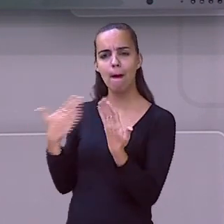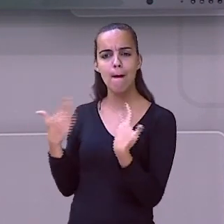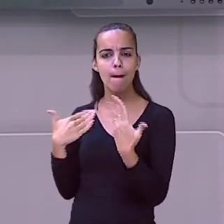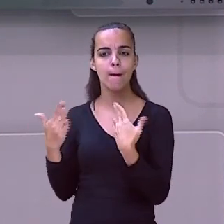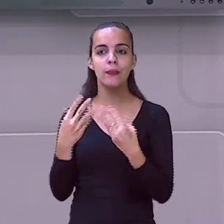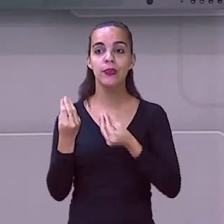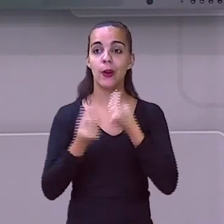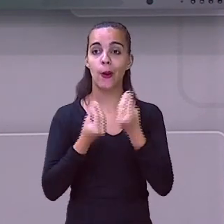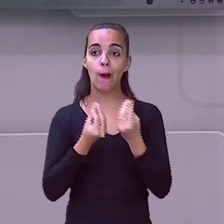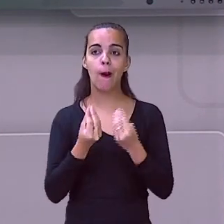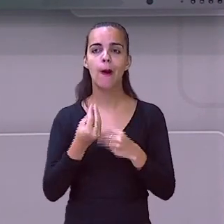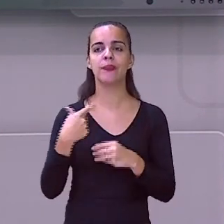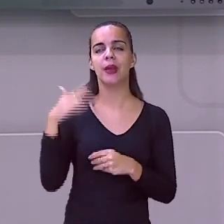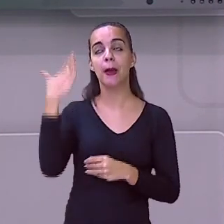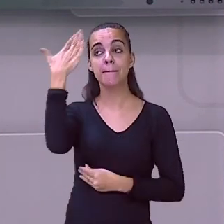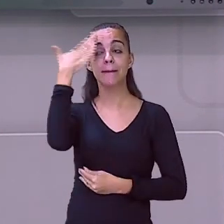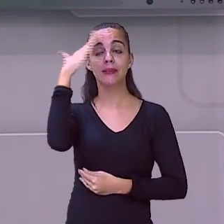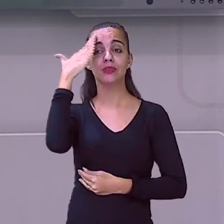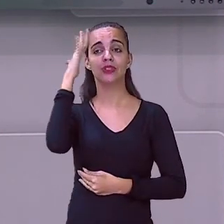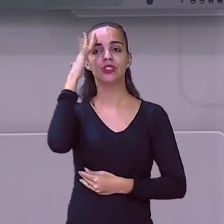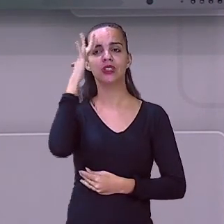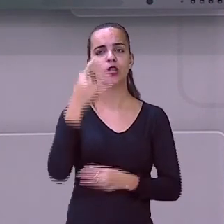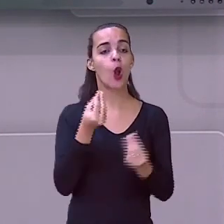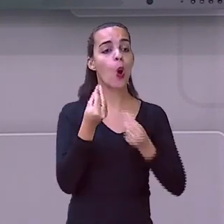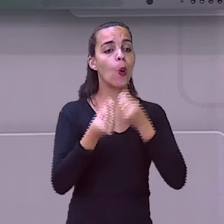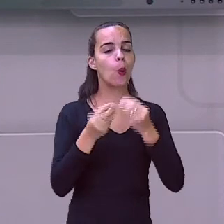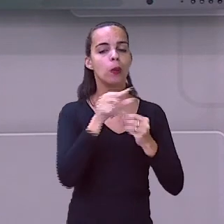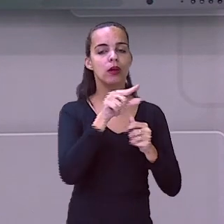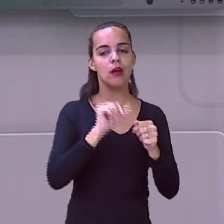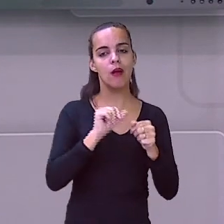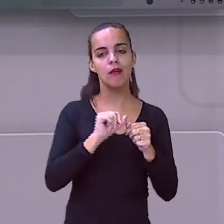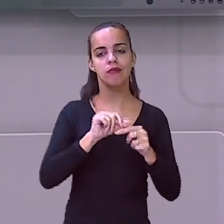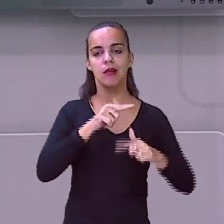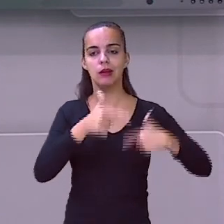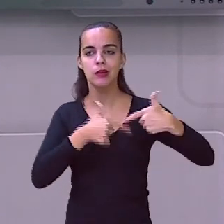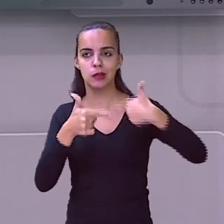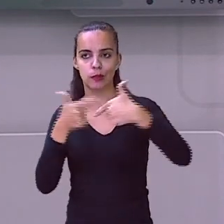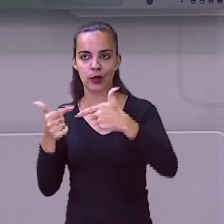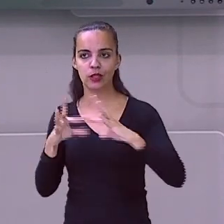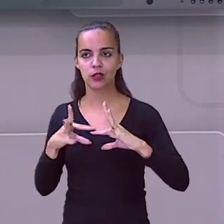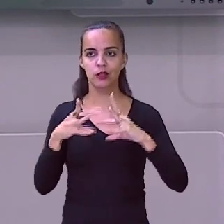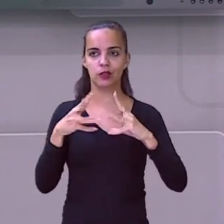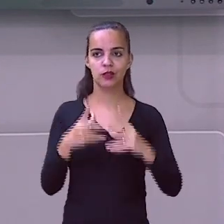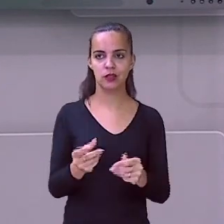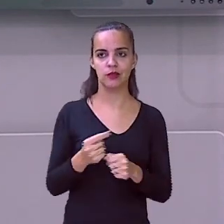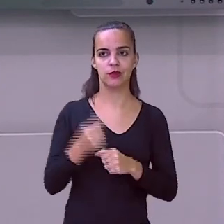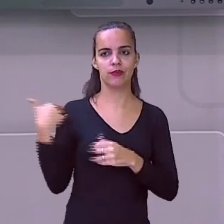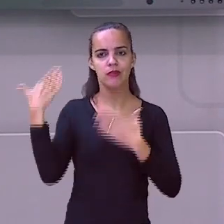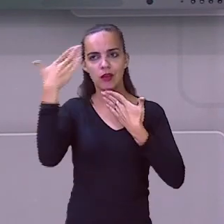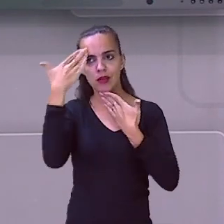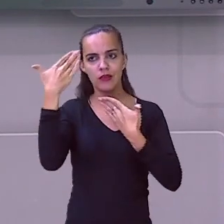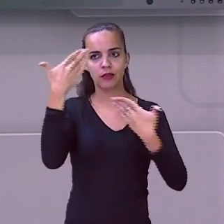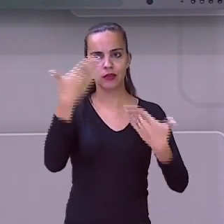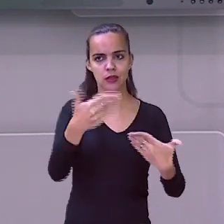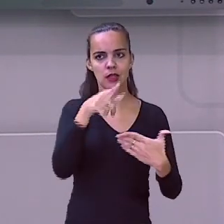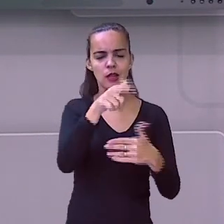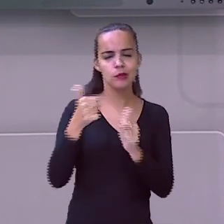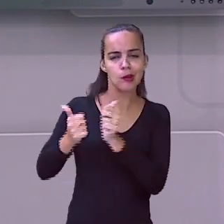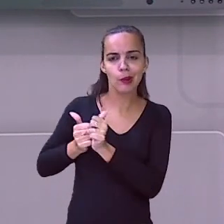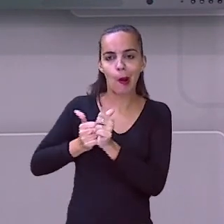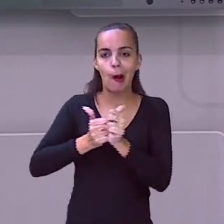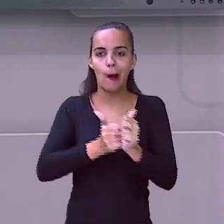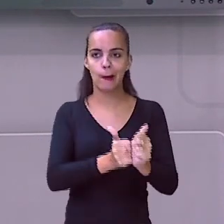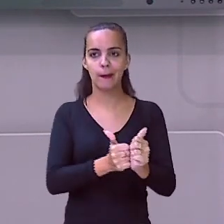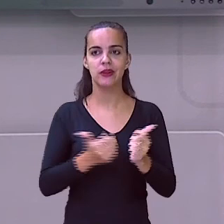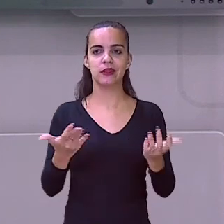A gente sabe entender daquilo que está sendo falado. Eu agradeço a sua companhia, é